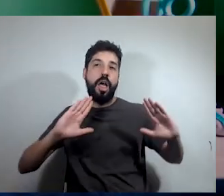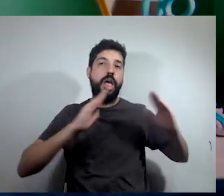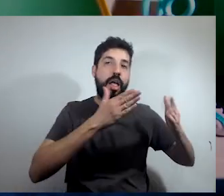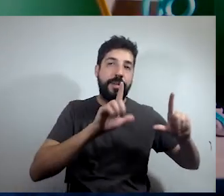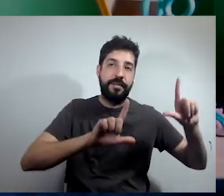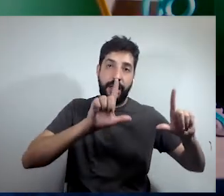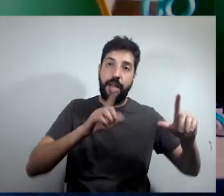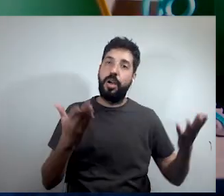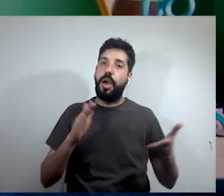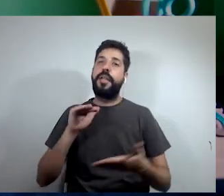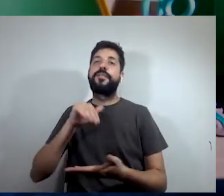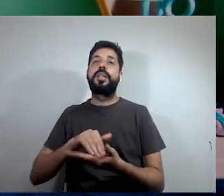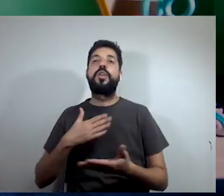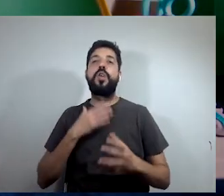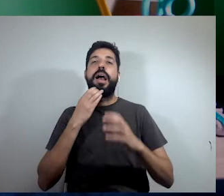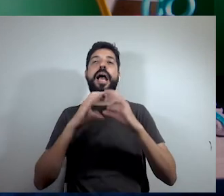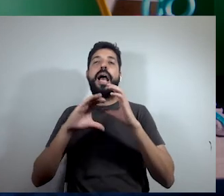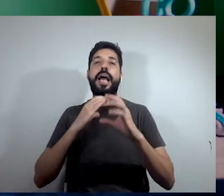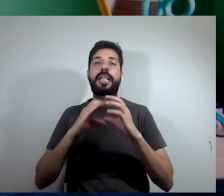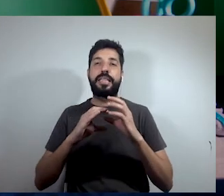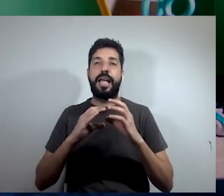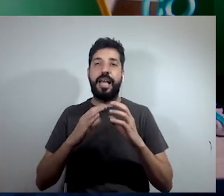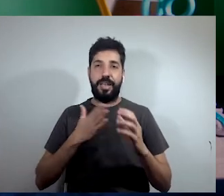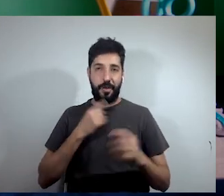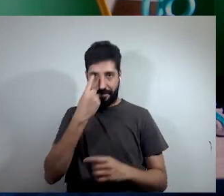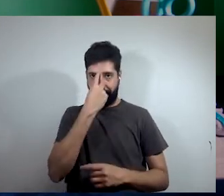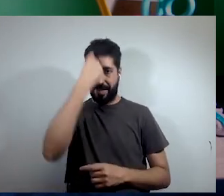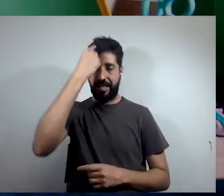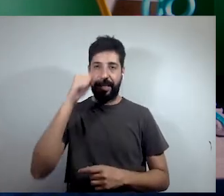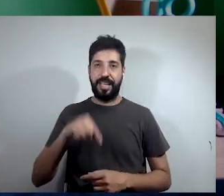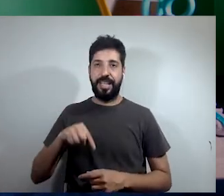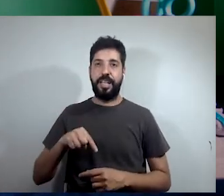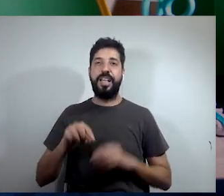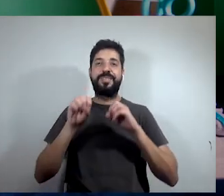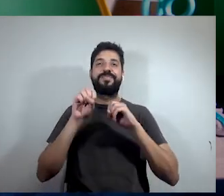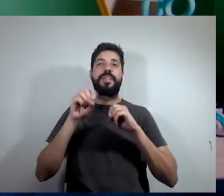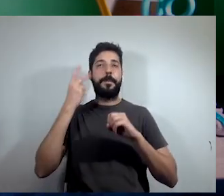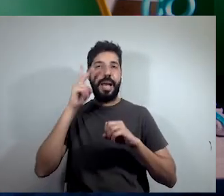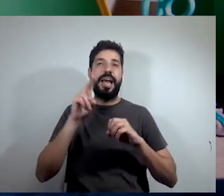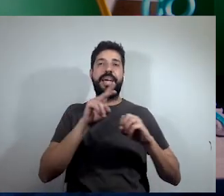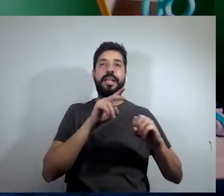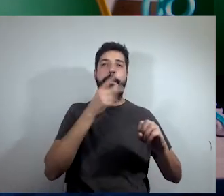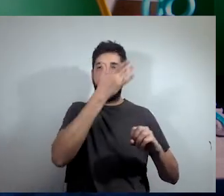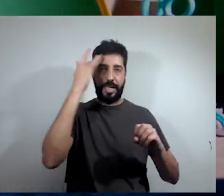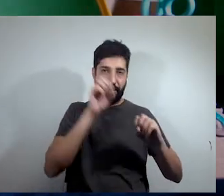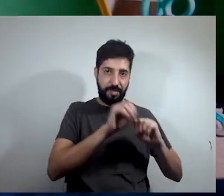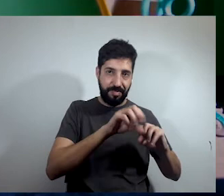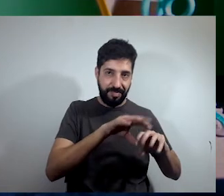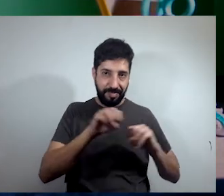Para finalizar, gente, eu vou cantar para vocês um mantra que eu inventei, que é o mantra dos educadores e das educadoras